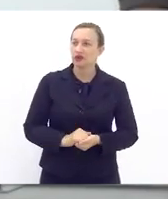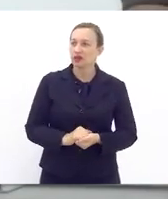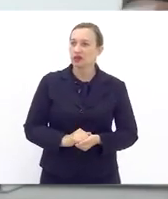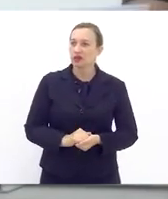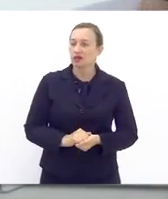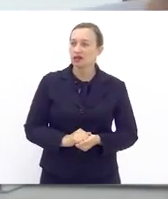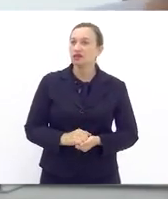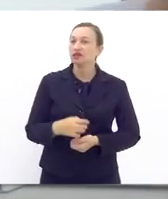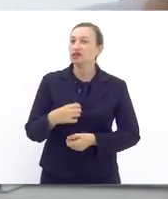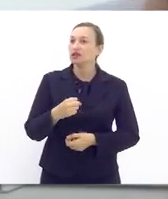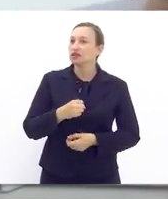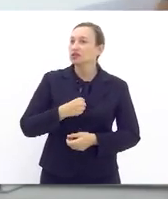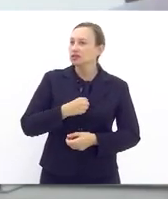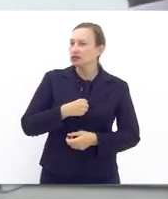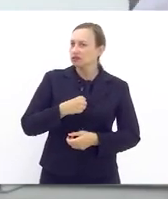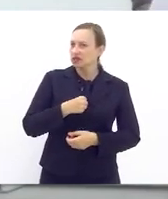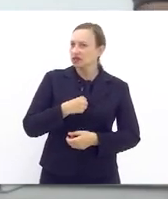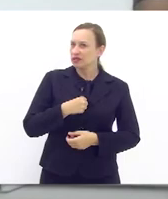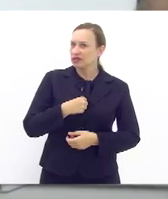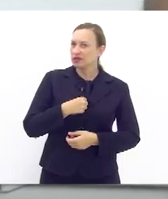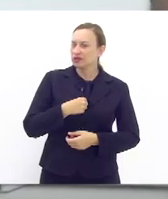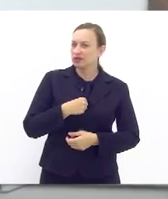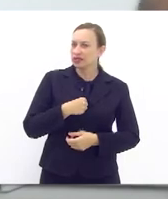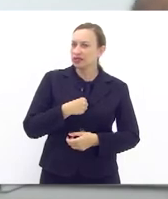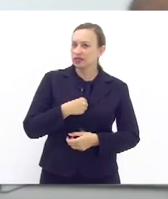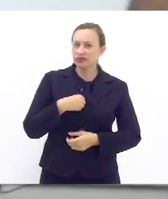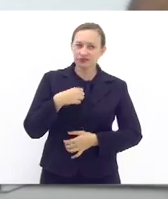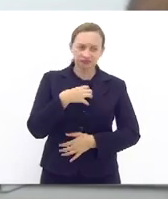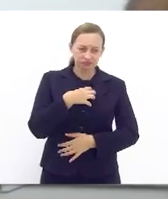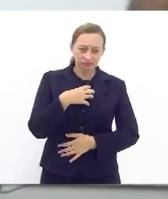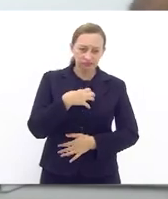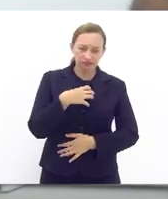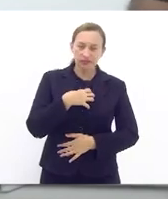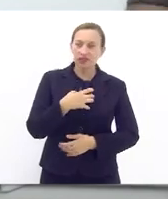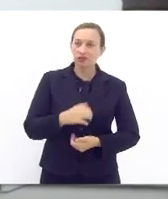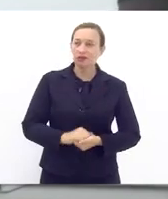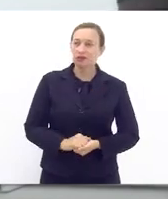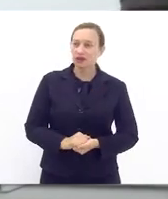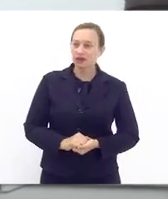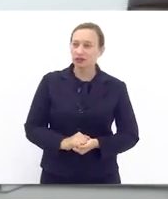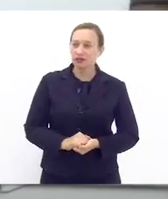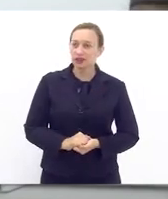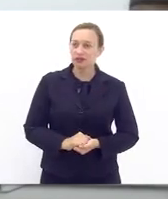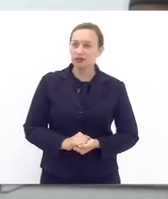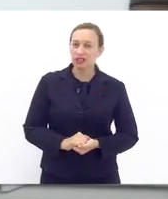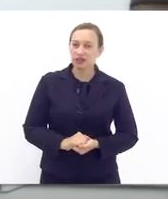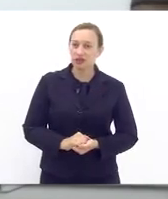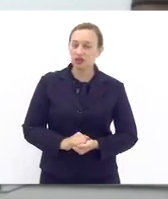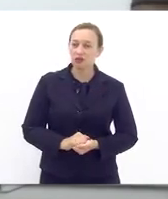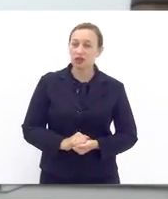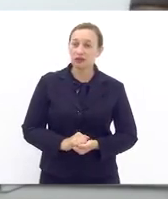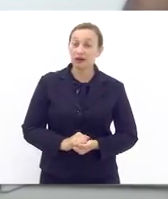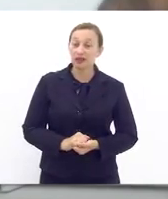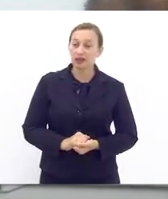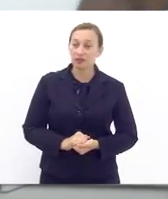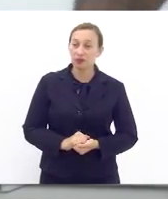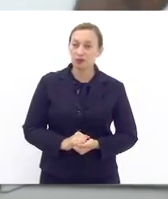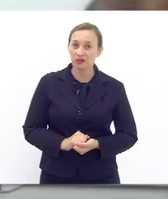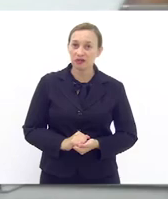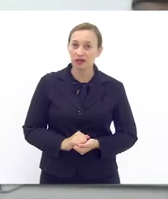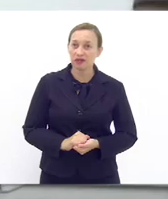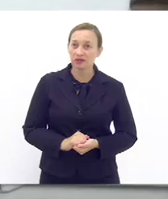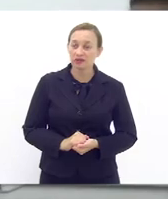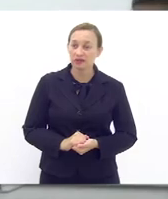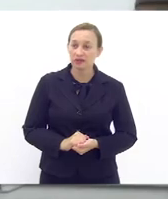senti muita falta da representação das escolas privadas em si porque a lei de